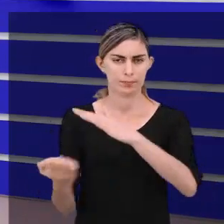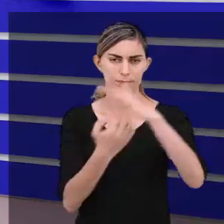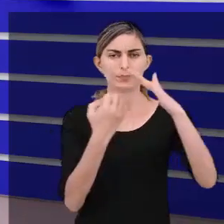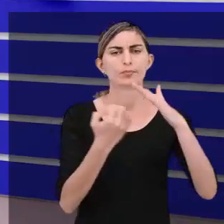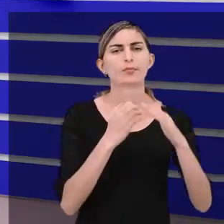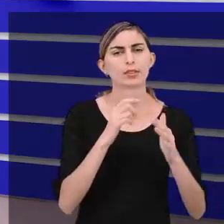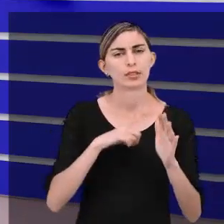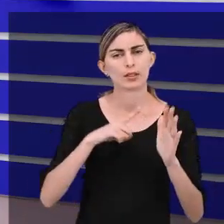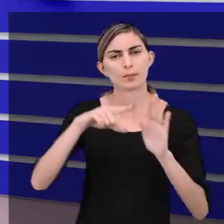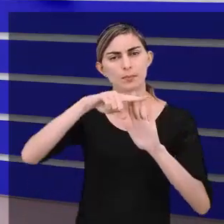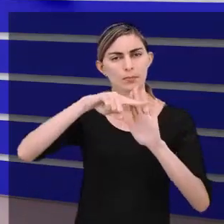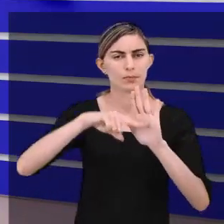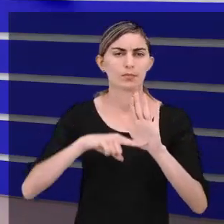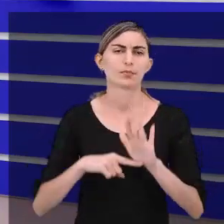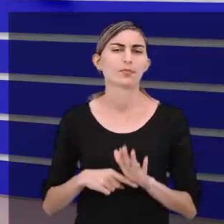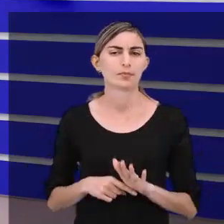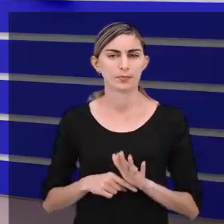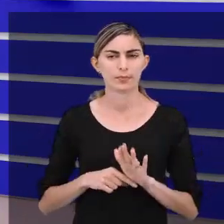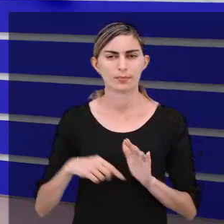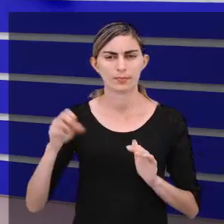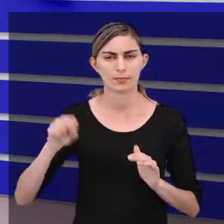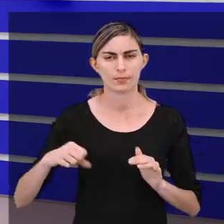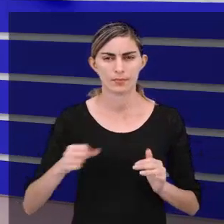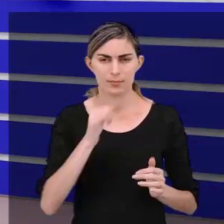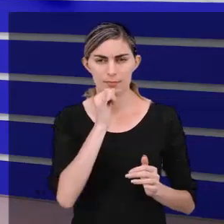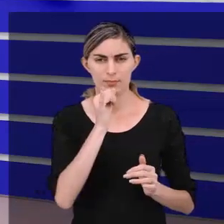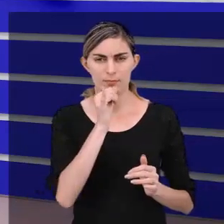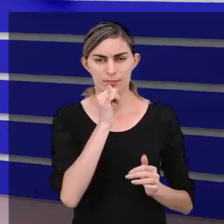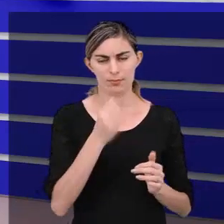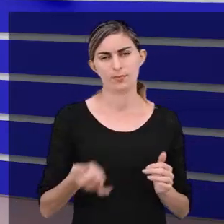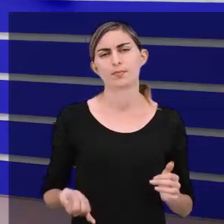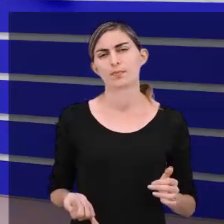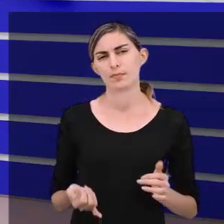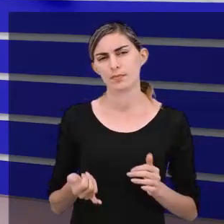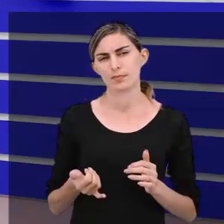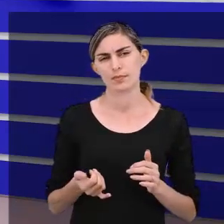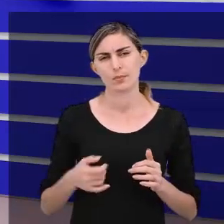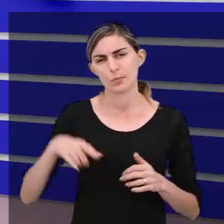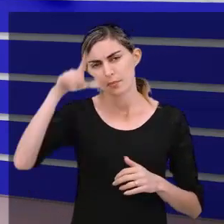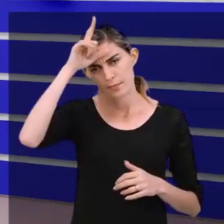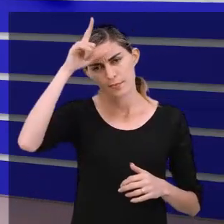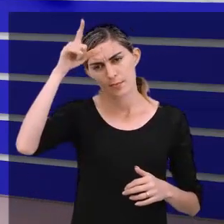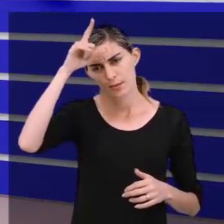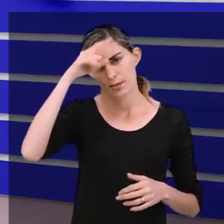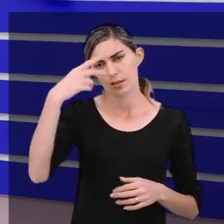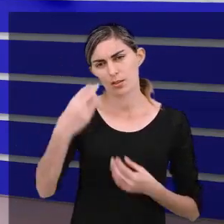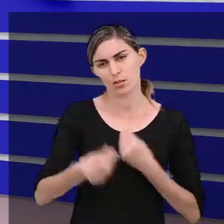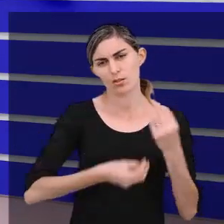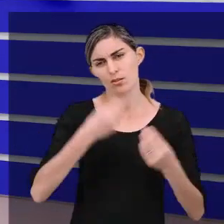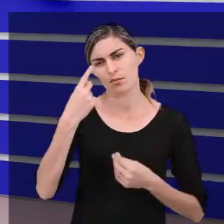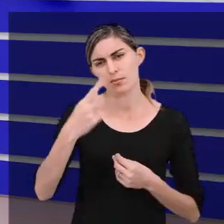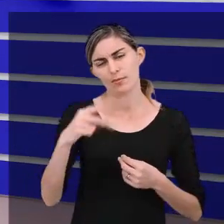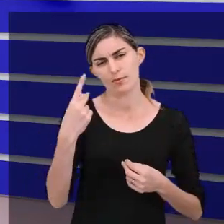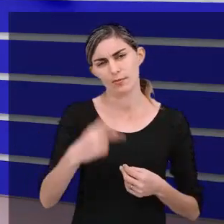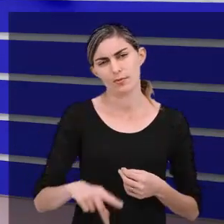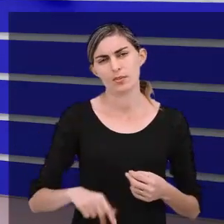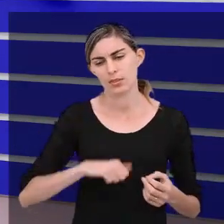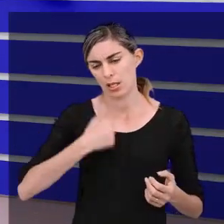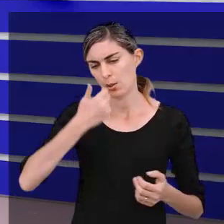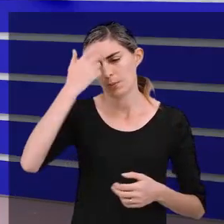tem programas. Né? Sim, são exemplos, né, de liderança, de como você, né, ter